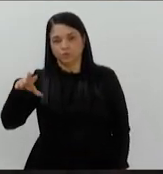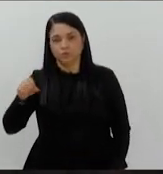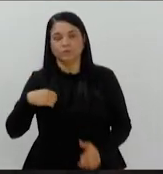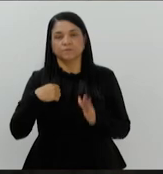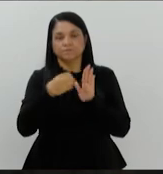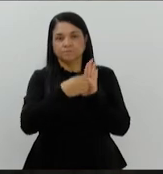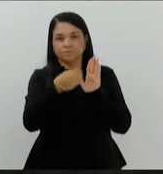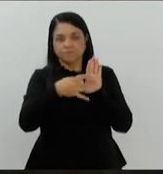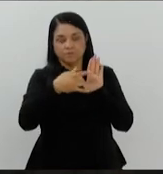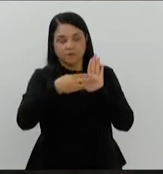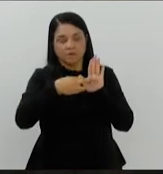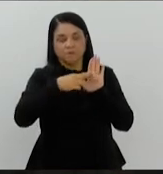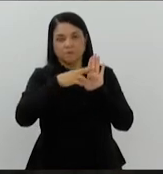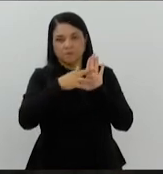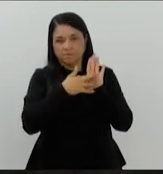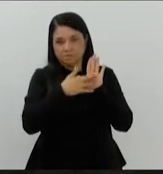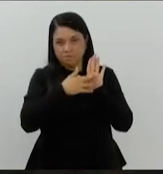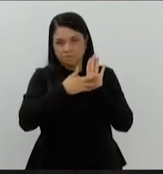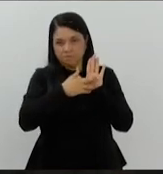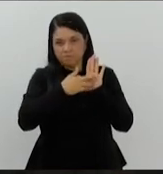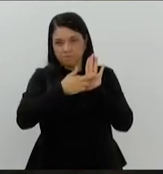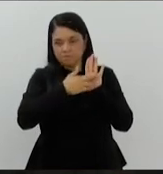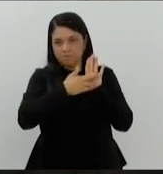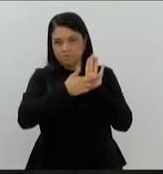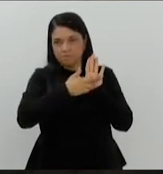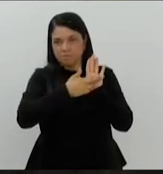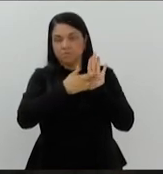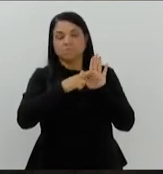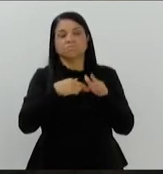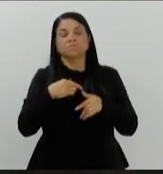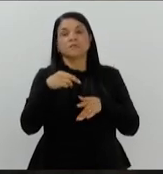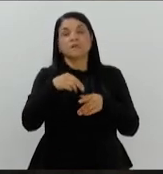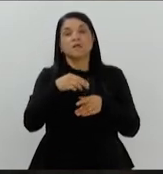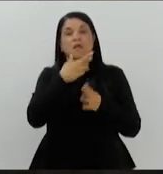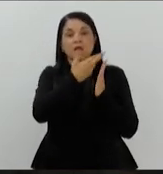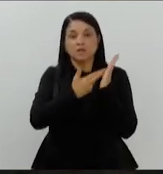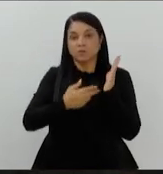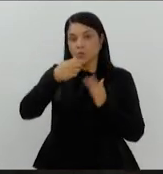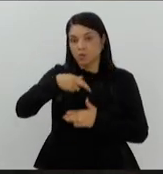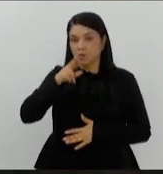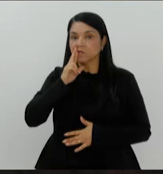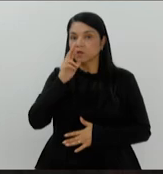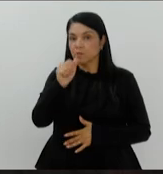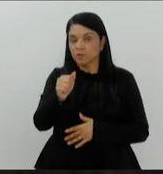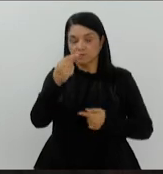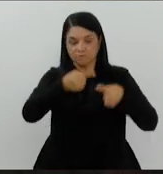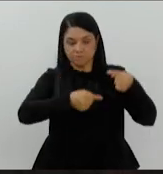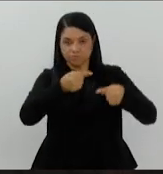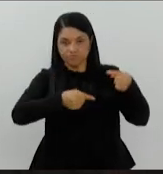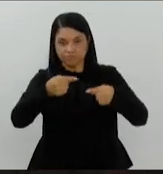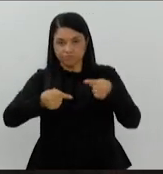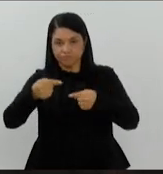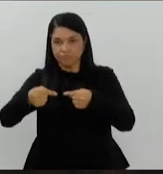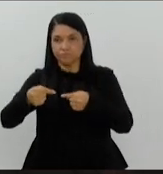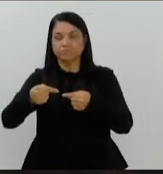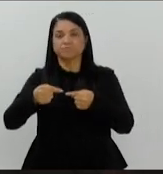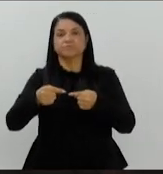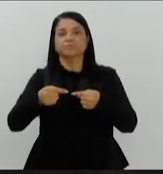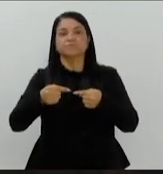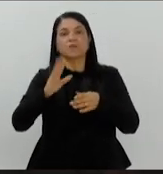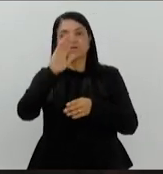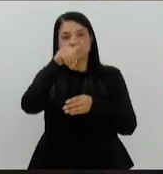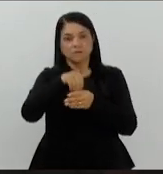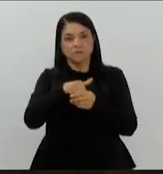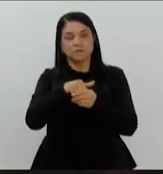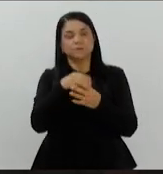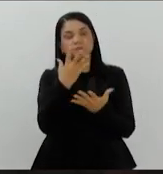Proposições Externas favorável. Relator, deputado Rodrigo Amorim. Em discussão, não havendo quem queira discutir, encerrada a discussão, em votação, os